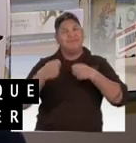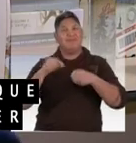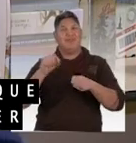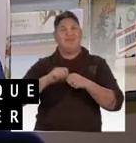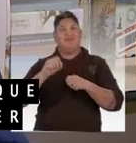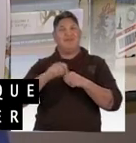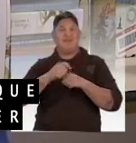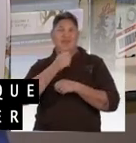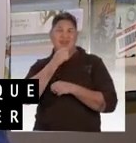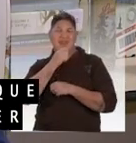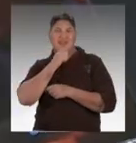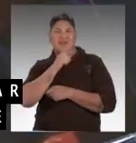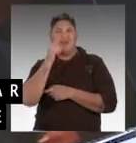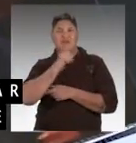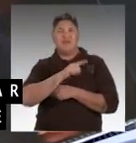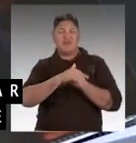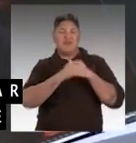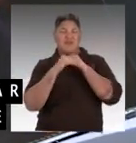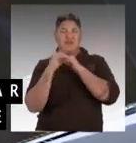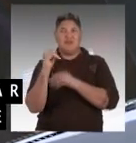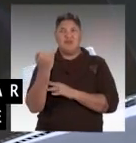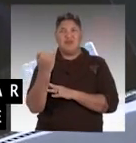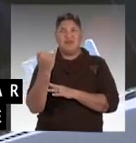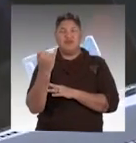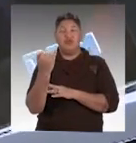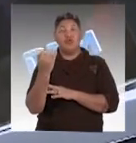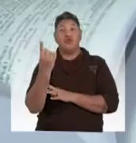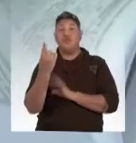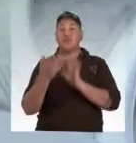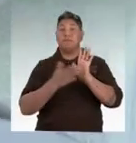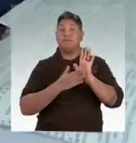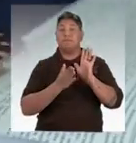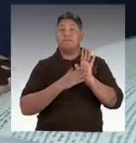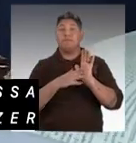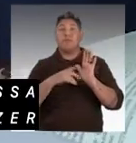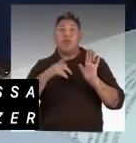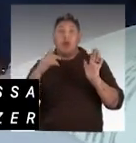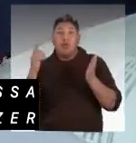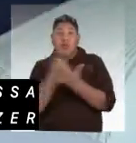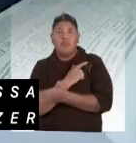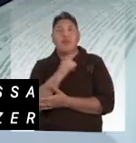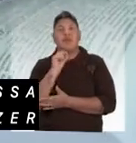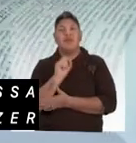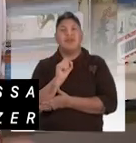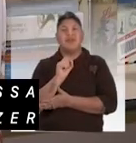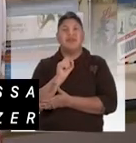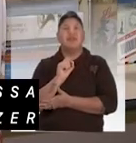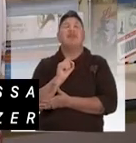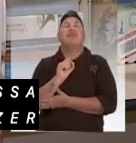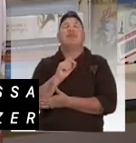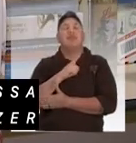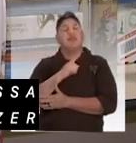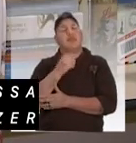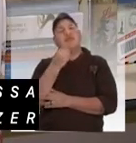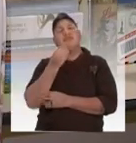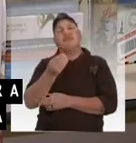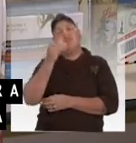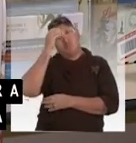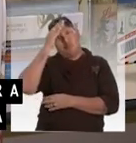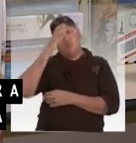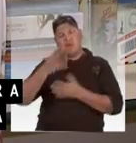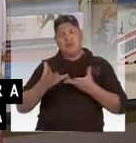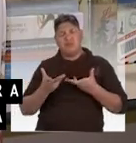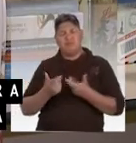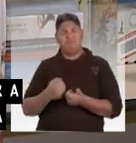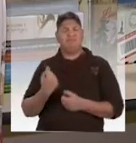precisamos fazer ainda para alcançar a plena igualdade de oportunidades. E uma pretensão dessa obra também é trazer o conhecimento para